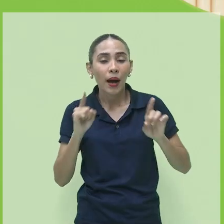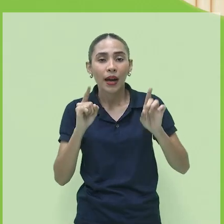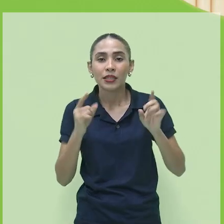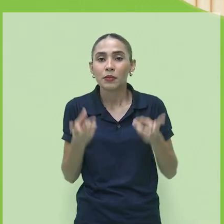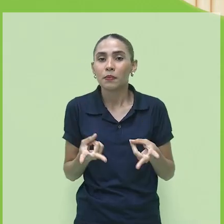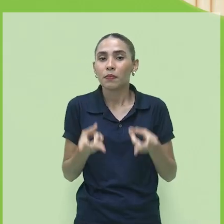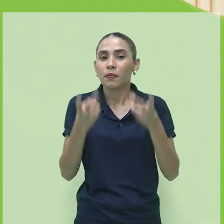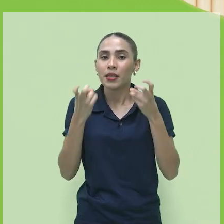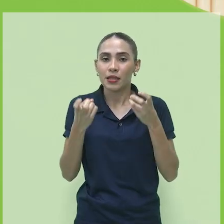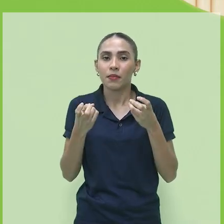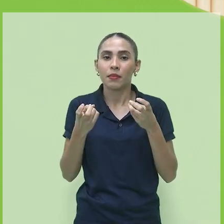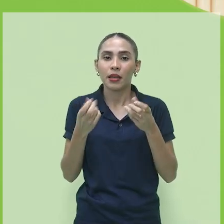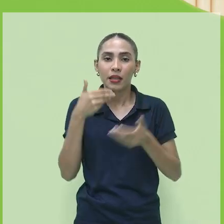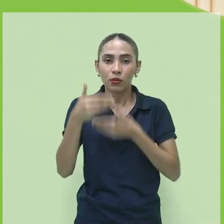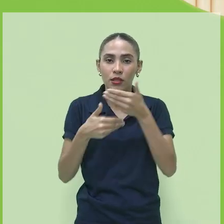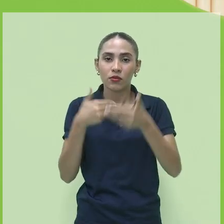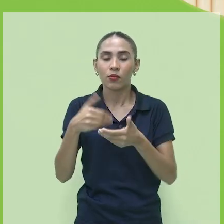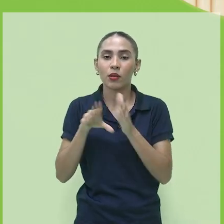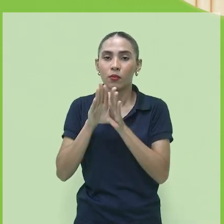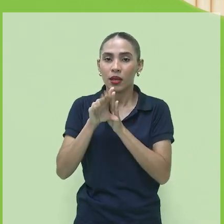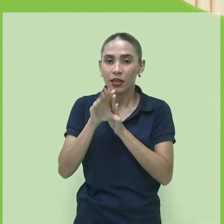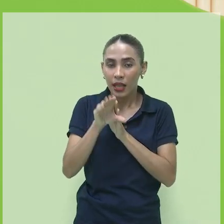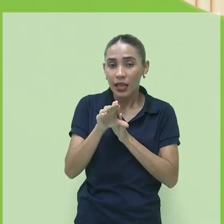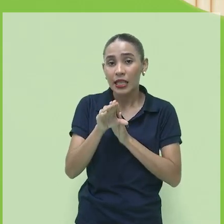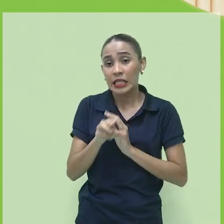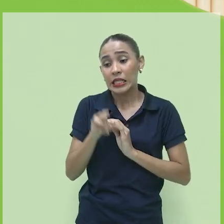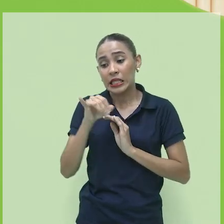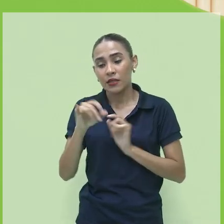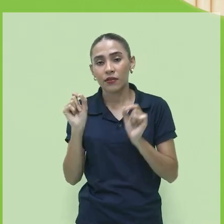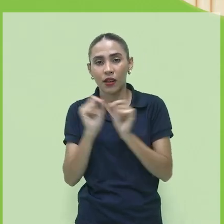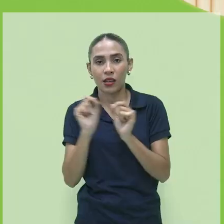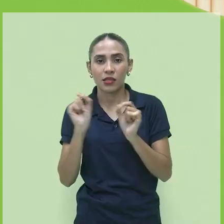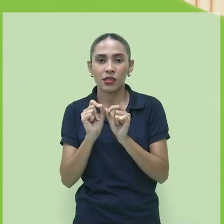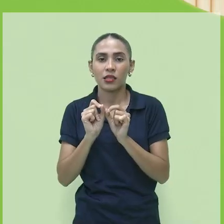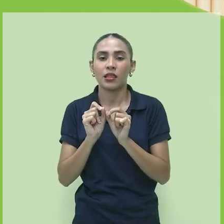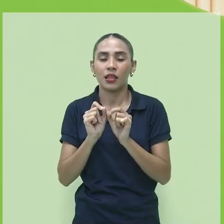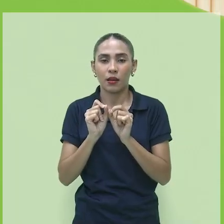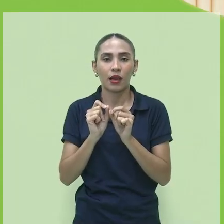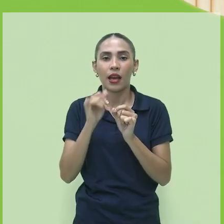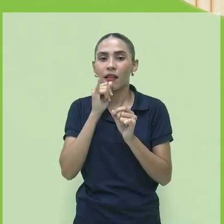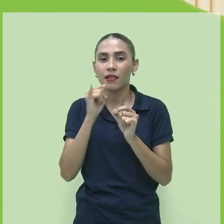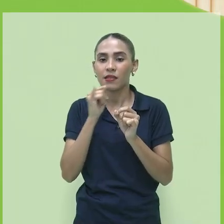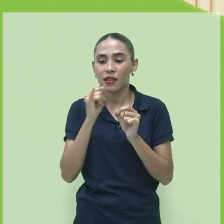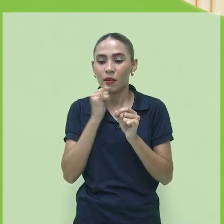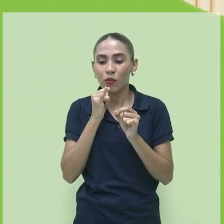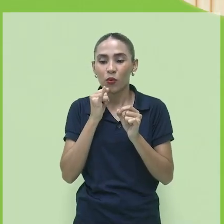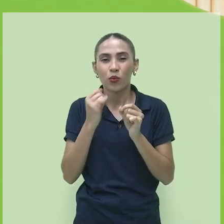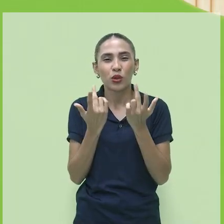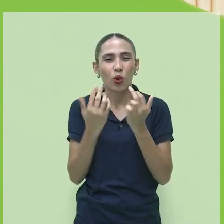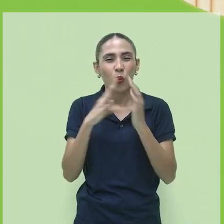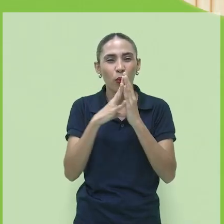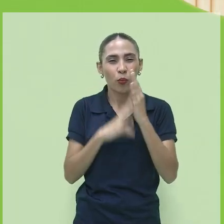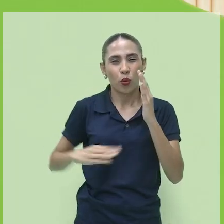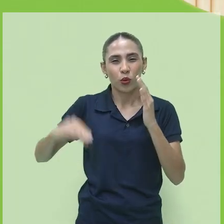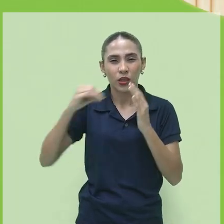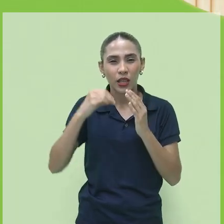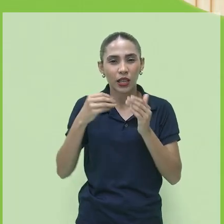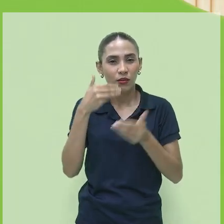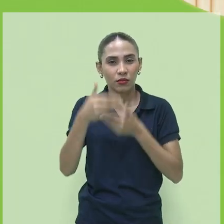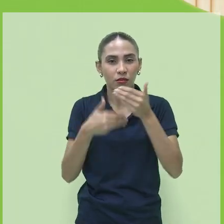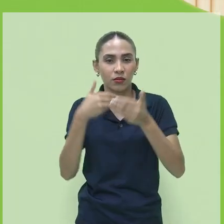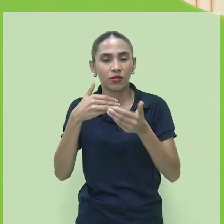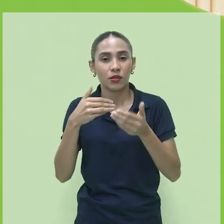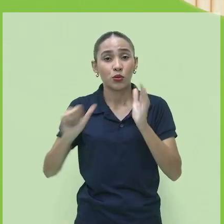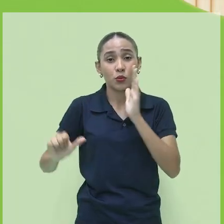haver, por exemplo, o desenvolvimento de uma bactéria, né, e se ela fazia parte daquele modelo do planeta Terra, dos